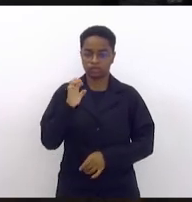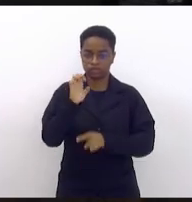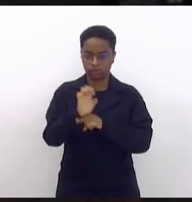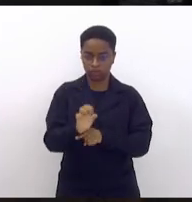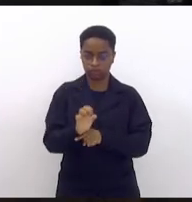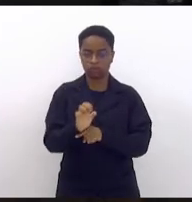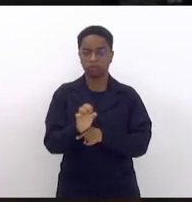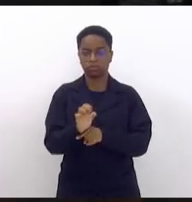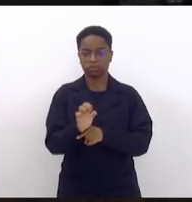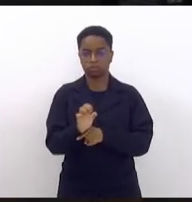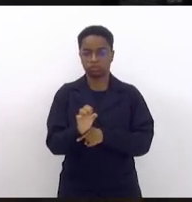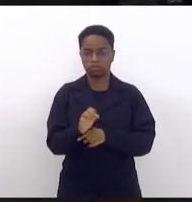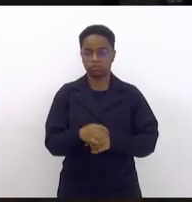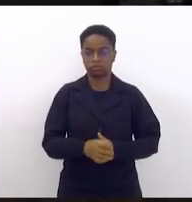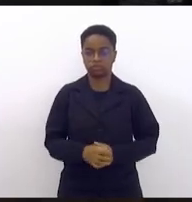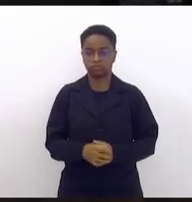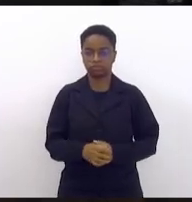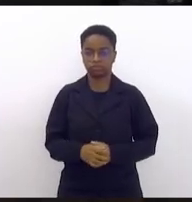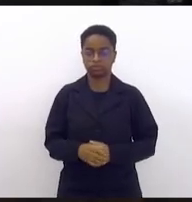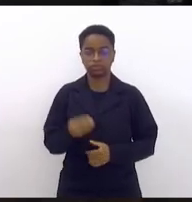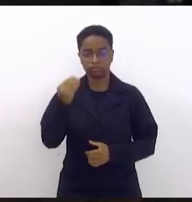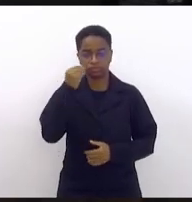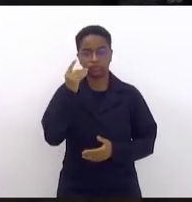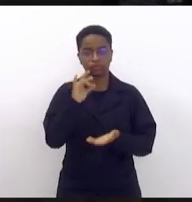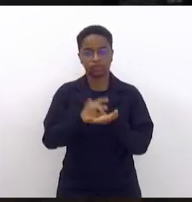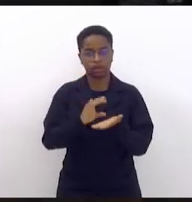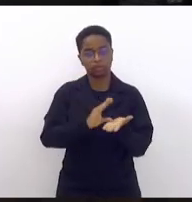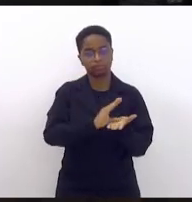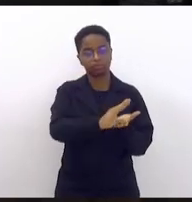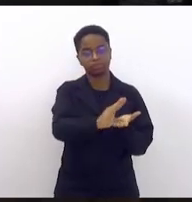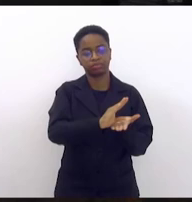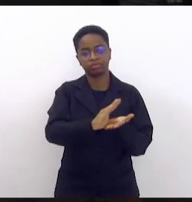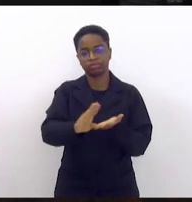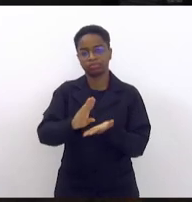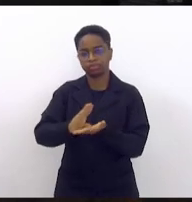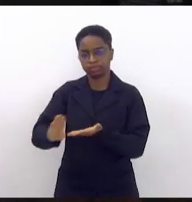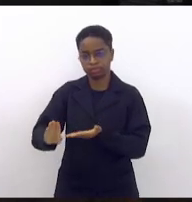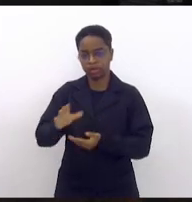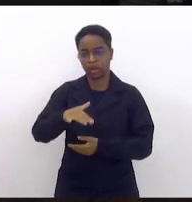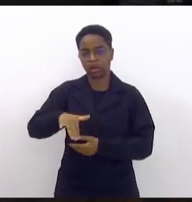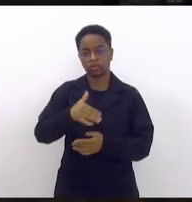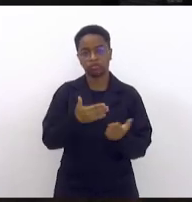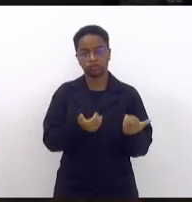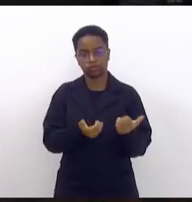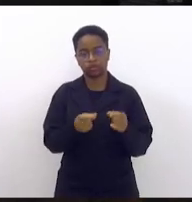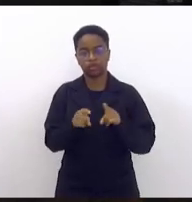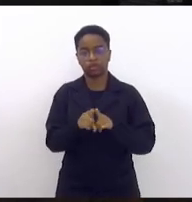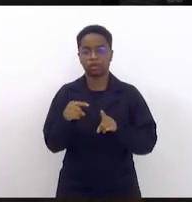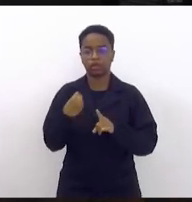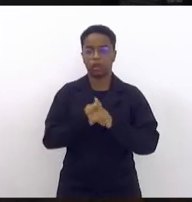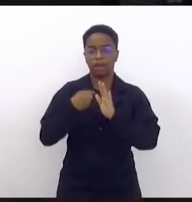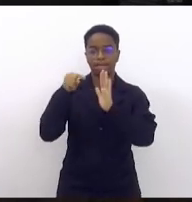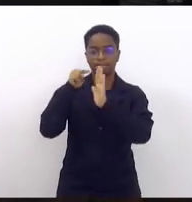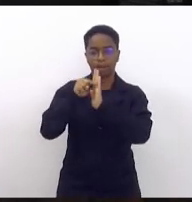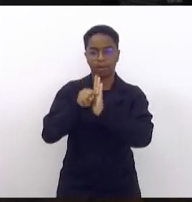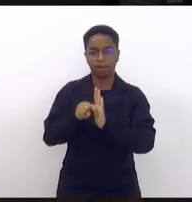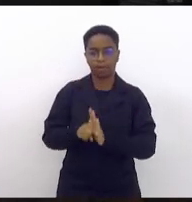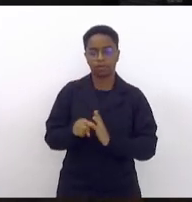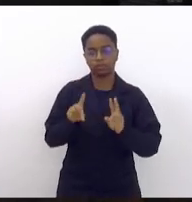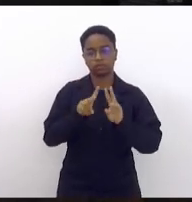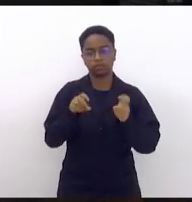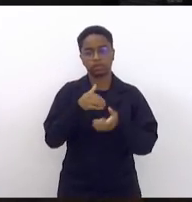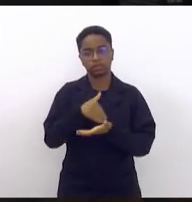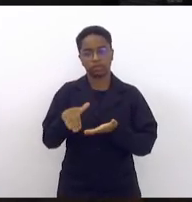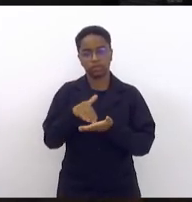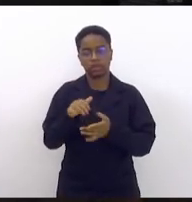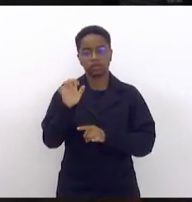que efetivamente faça os repasses ao fundo Estadual de juventud Estamos fazendo alguns questionamentos à Secretaria de Estado